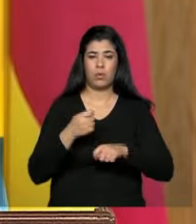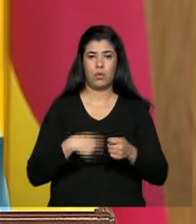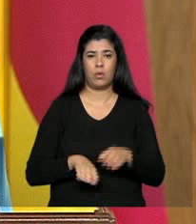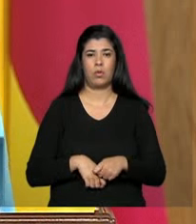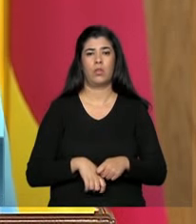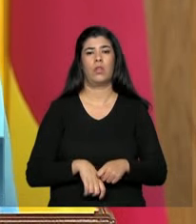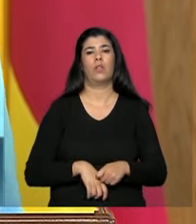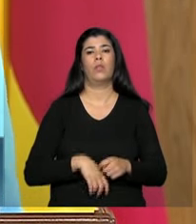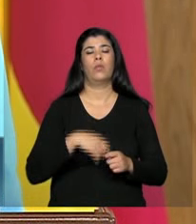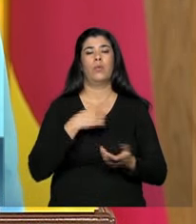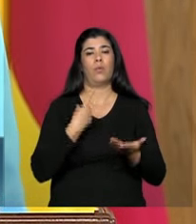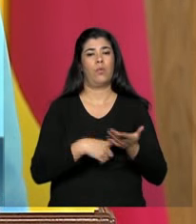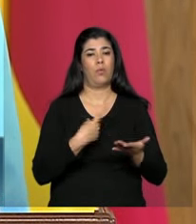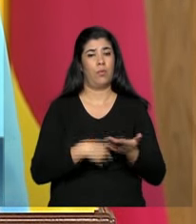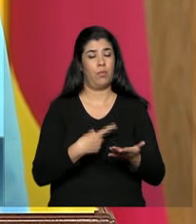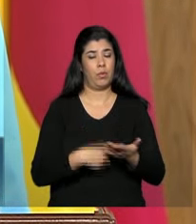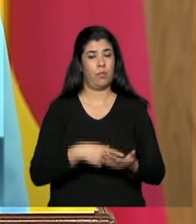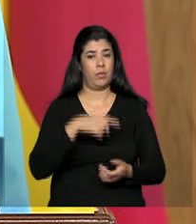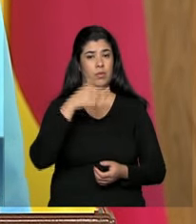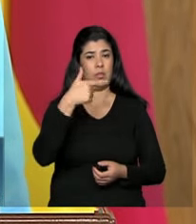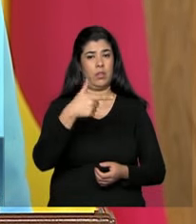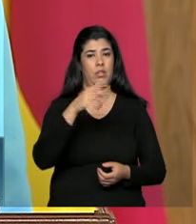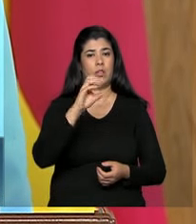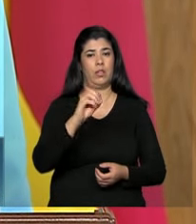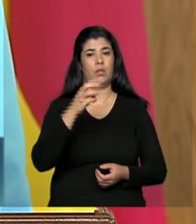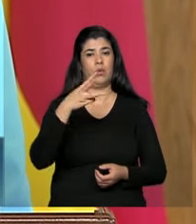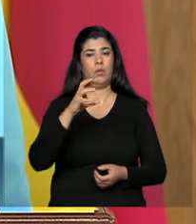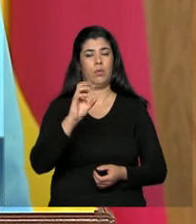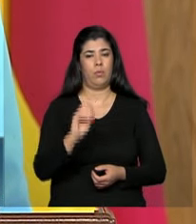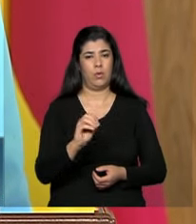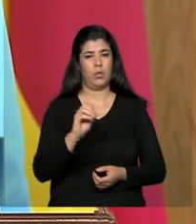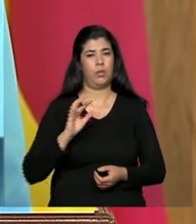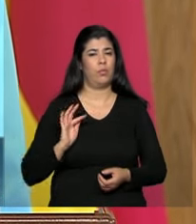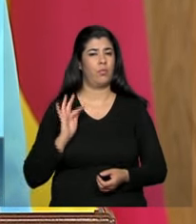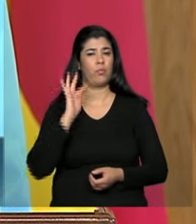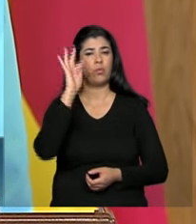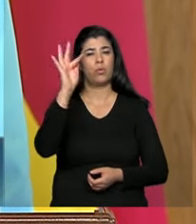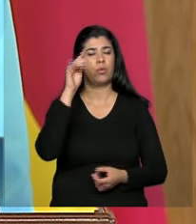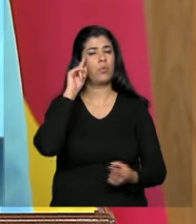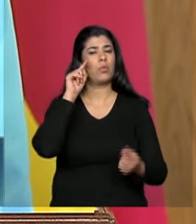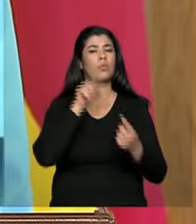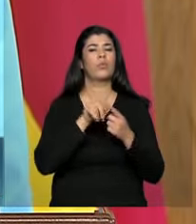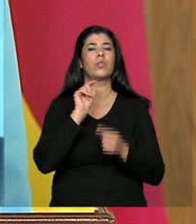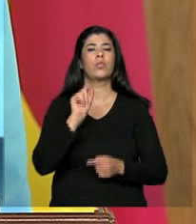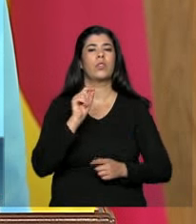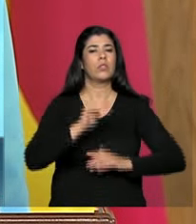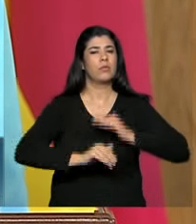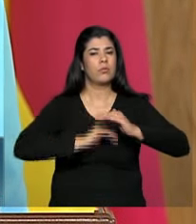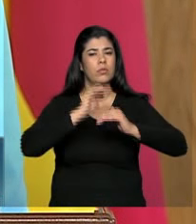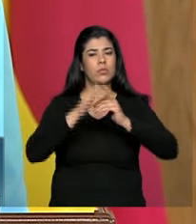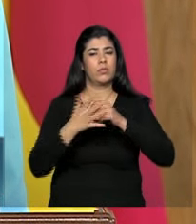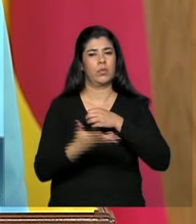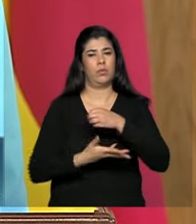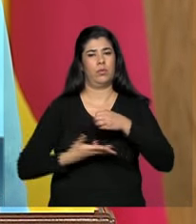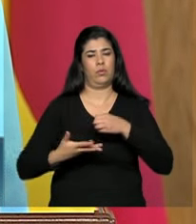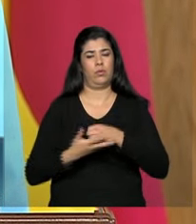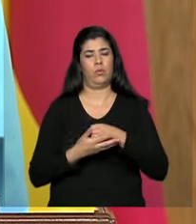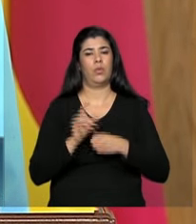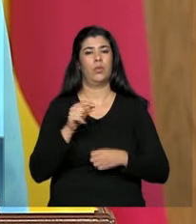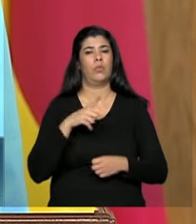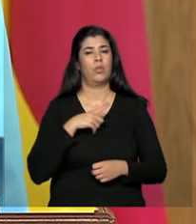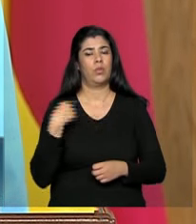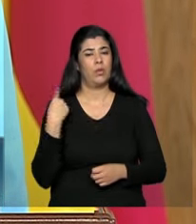de Desenvolvimento 2030, que lança os Objetivos de Desenvolvimento Sustentável com os